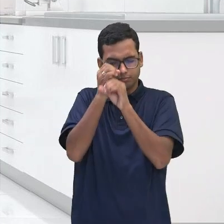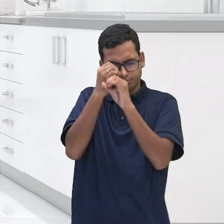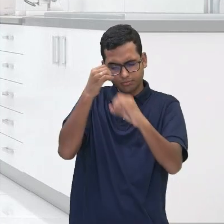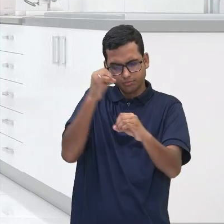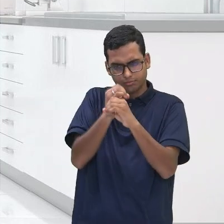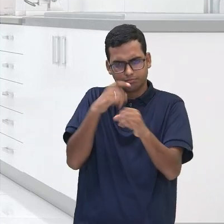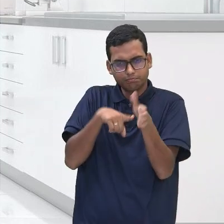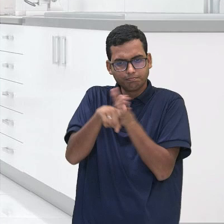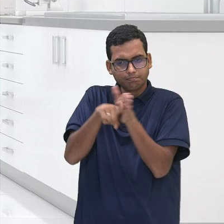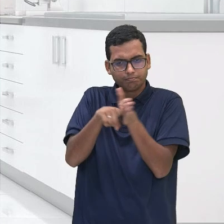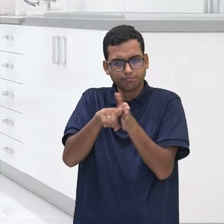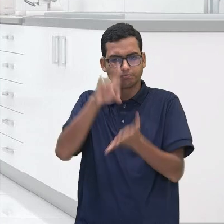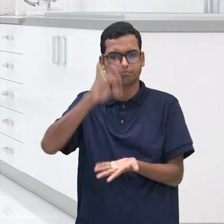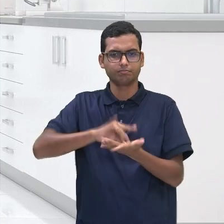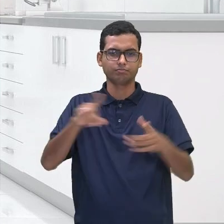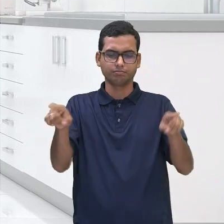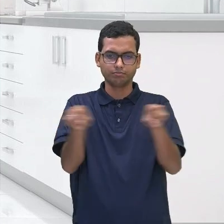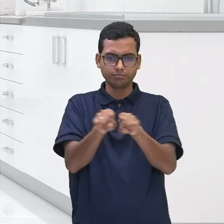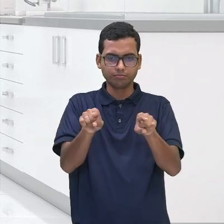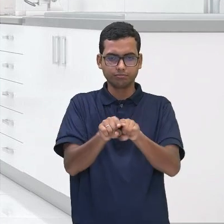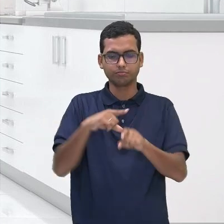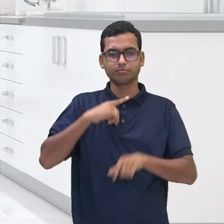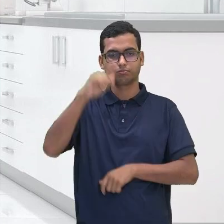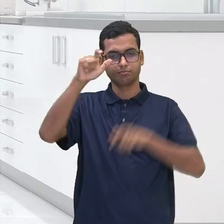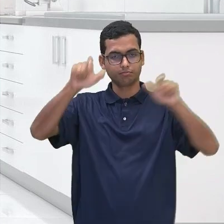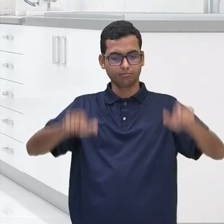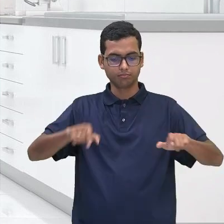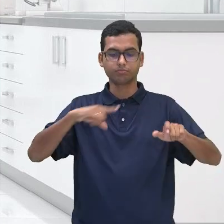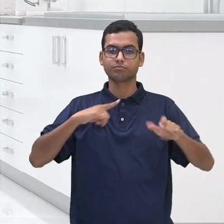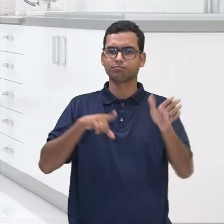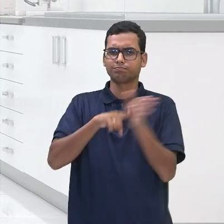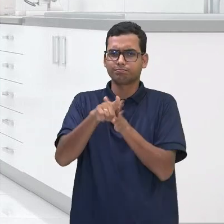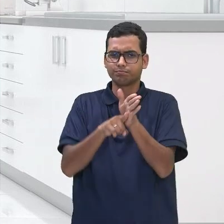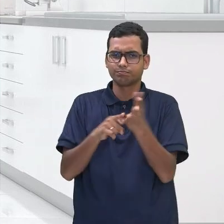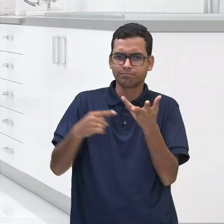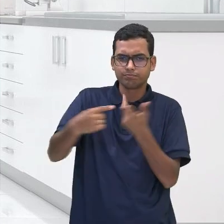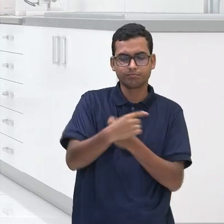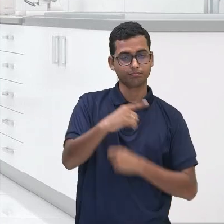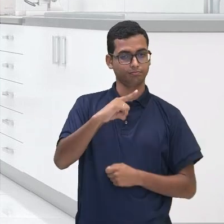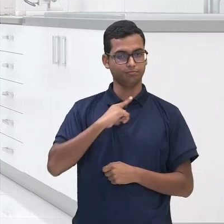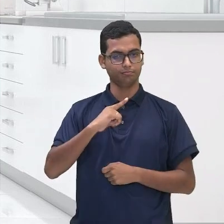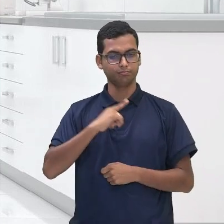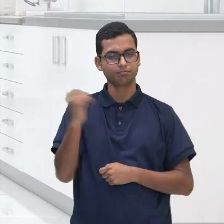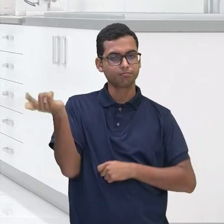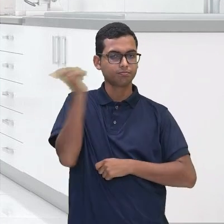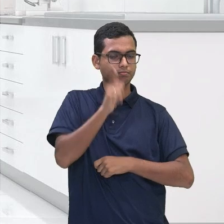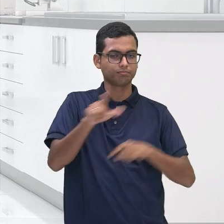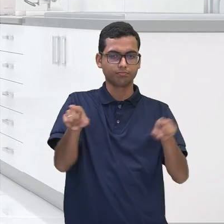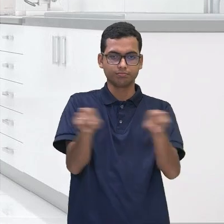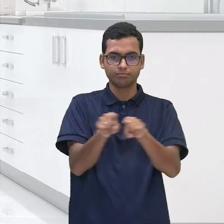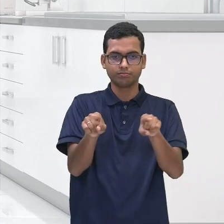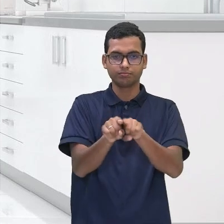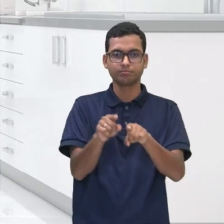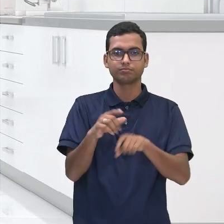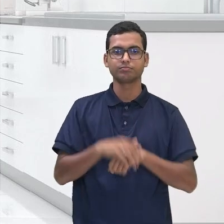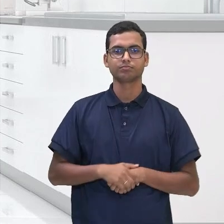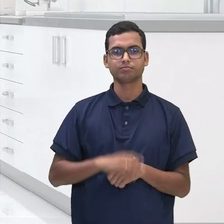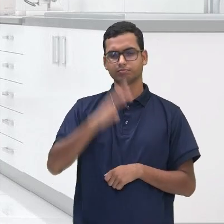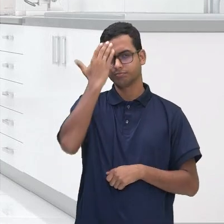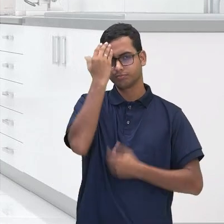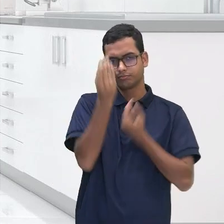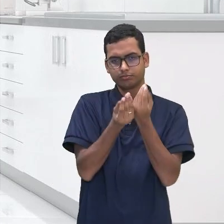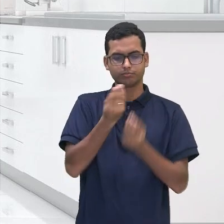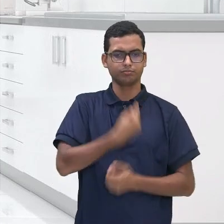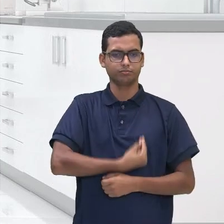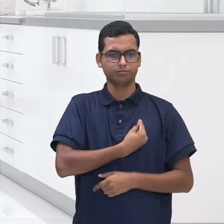espaço físico é onde várias pesquisas são realizadas para poder compreender como é que os